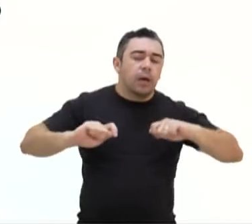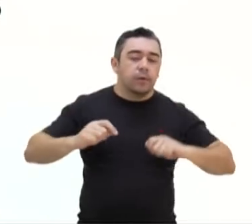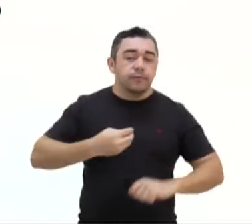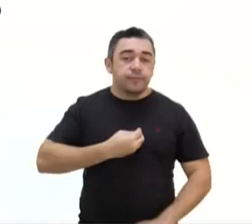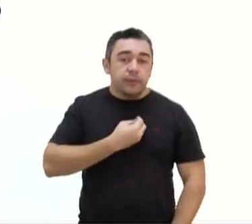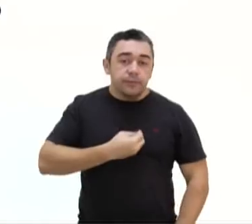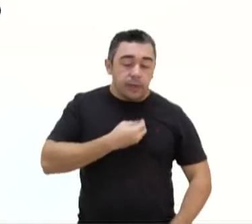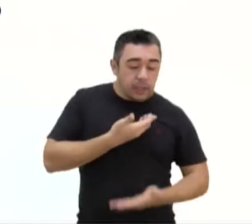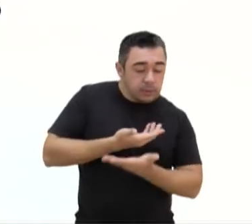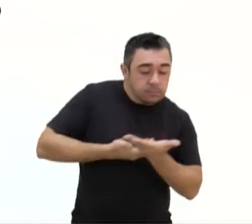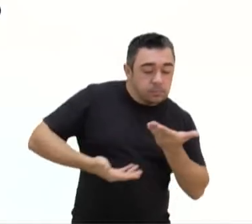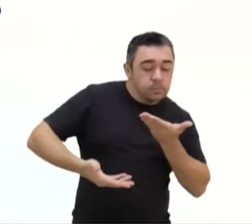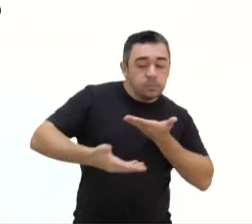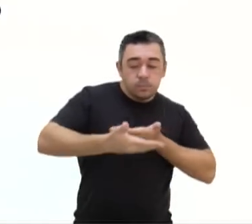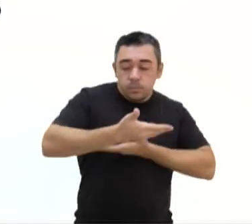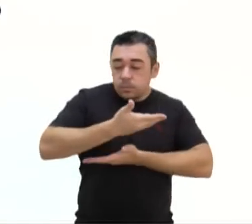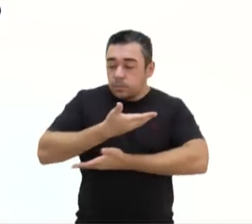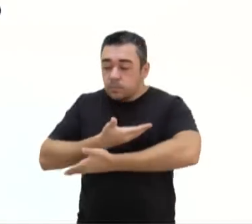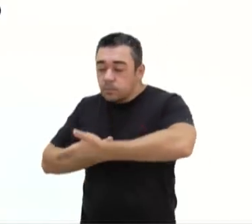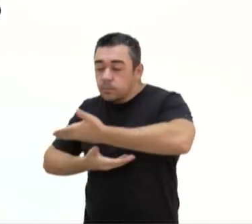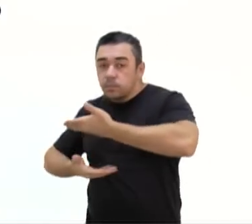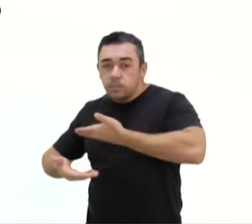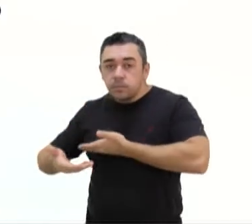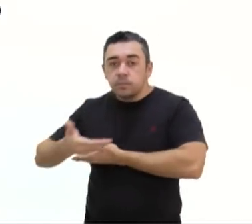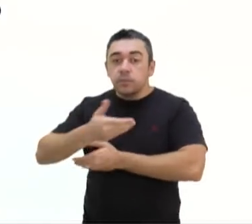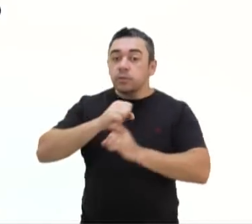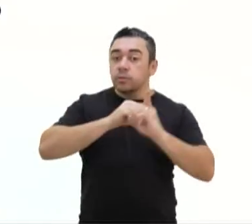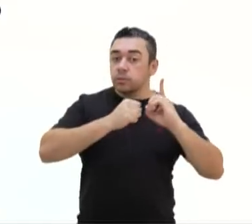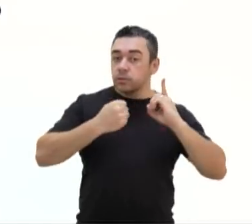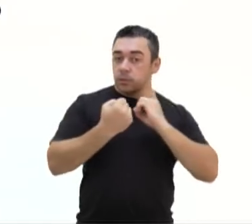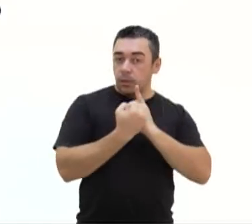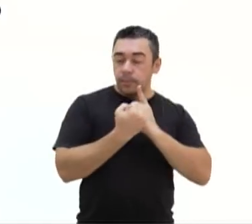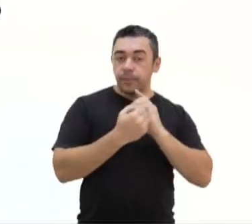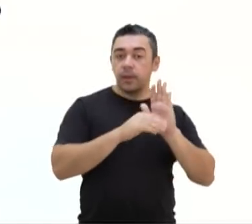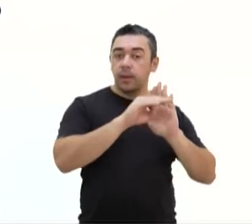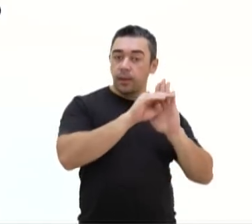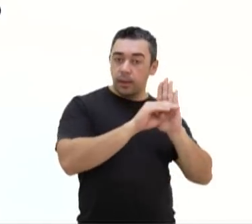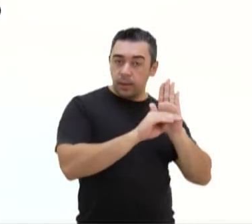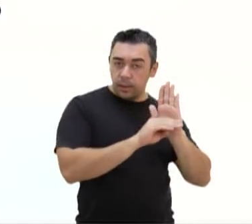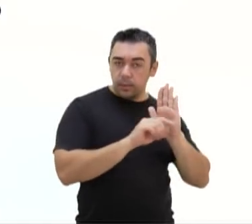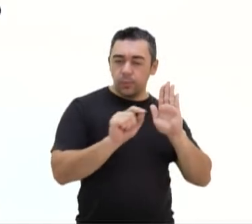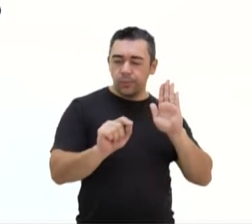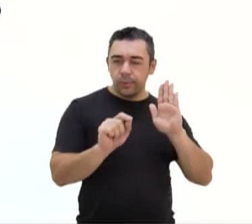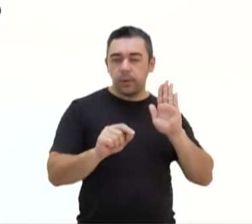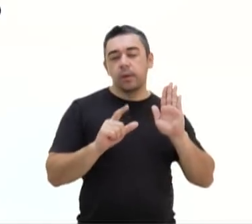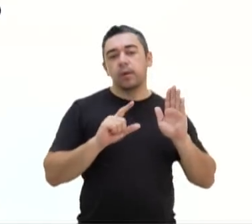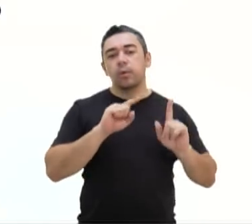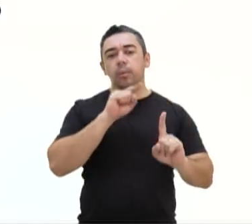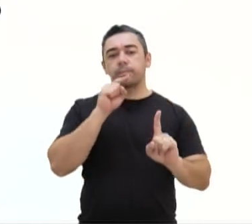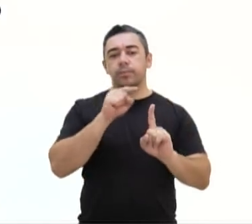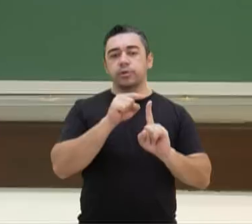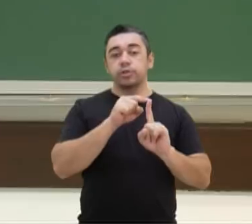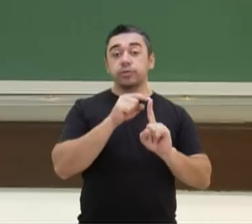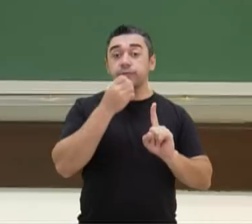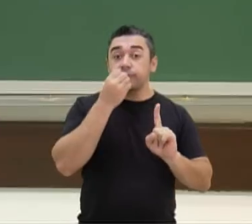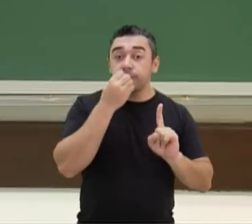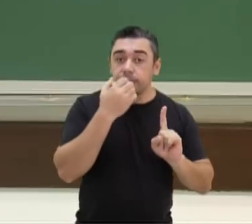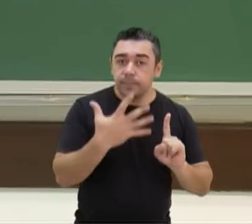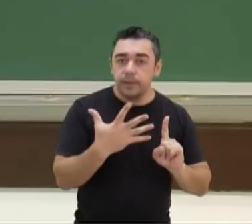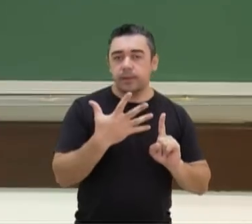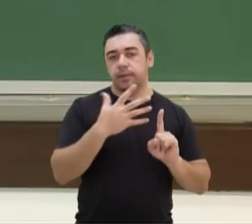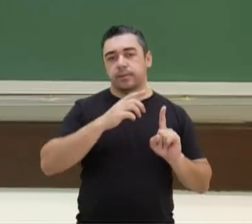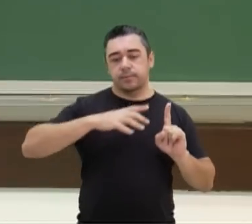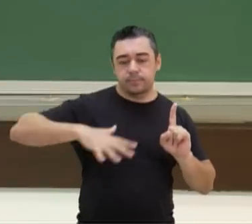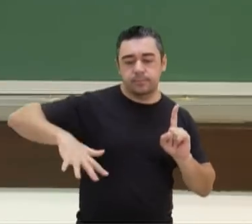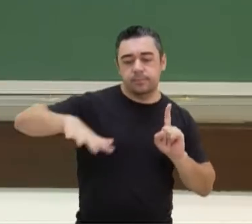convivência social. São regras de conduta que têm como objetivo o bem-estar das sociedades.